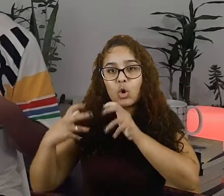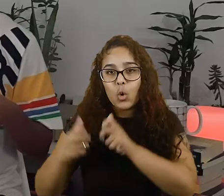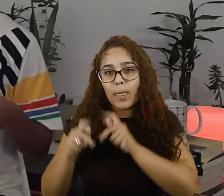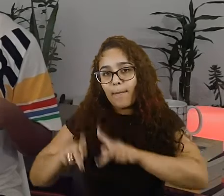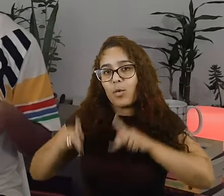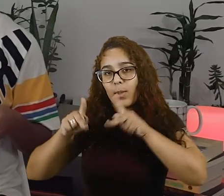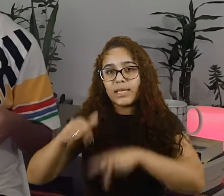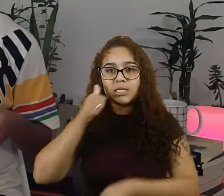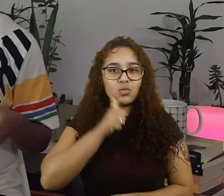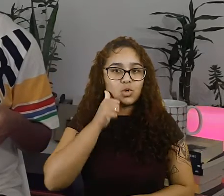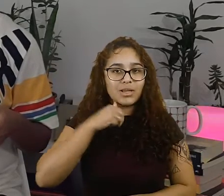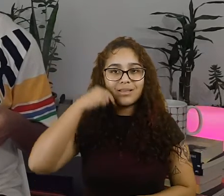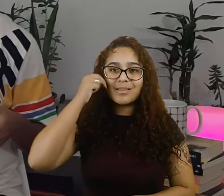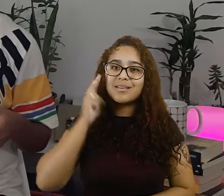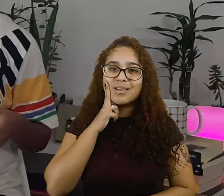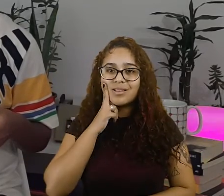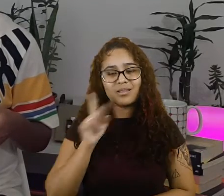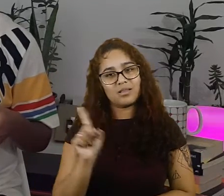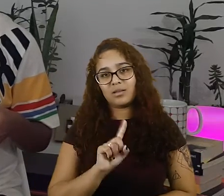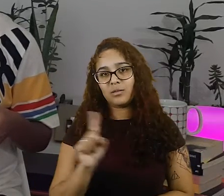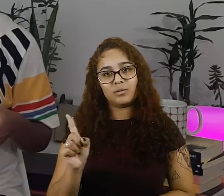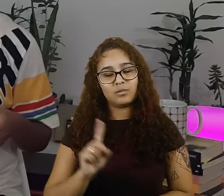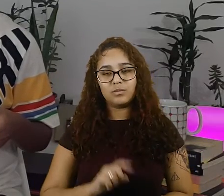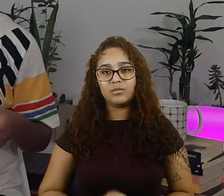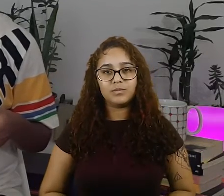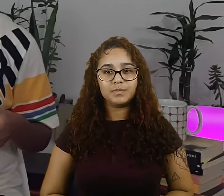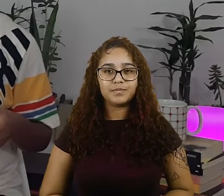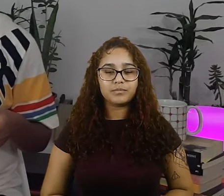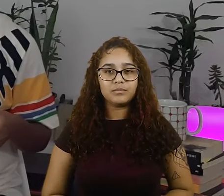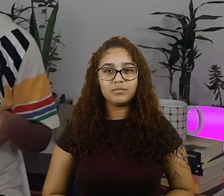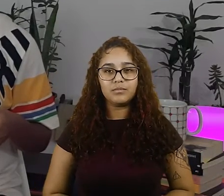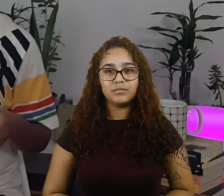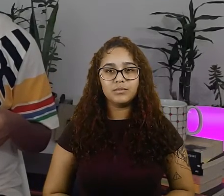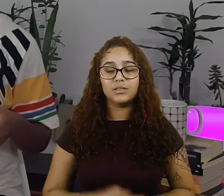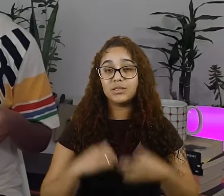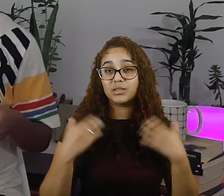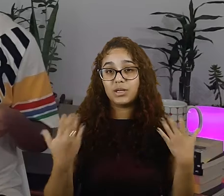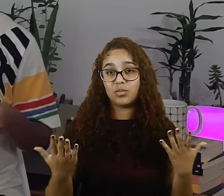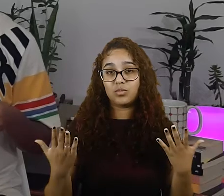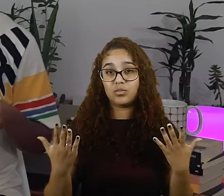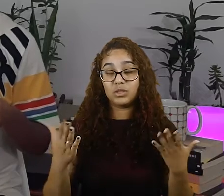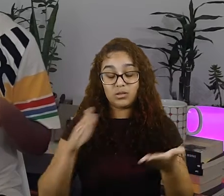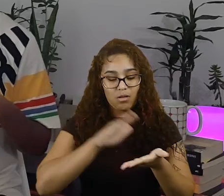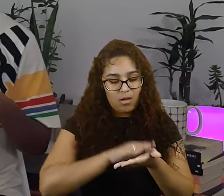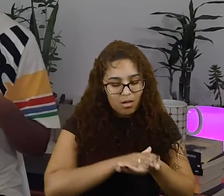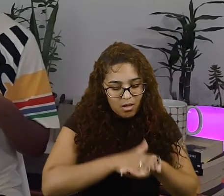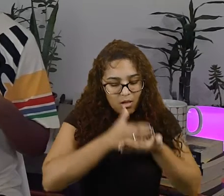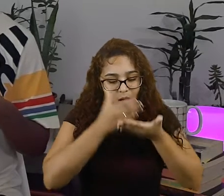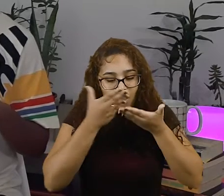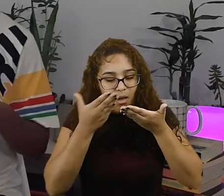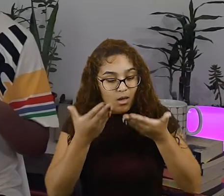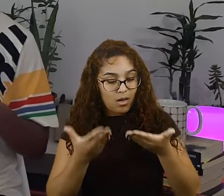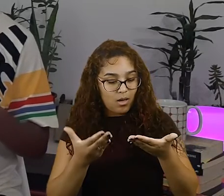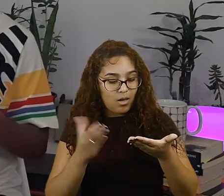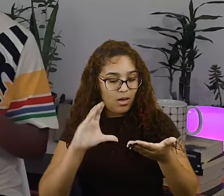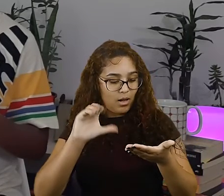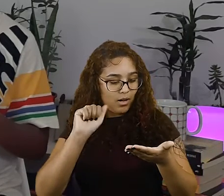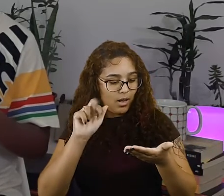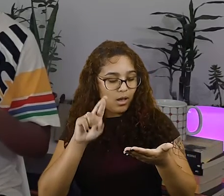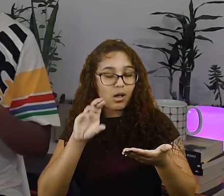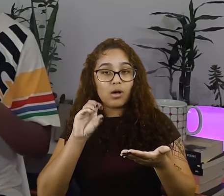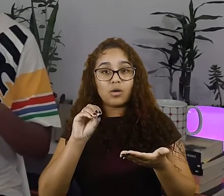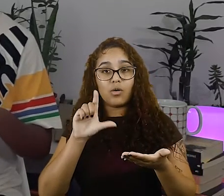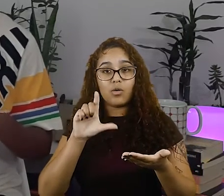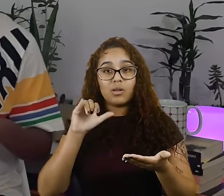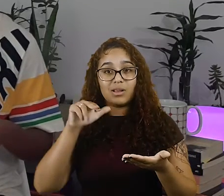Não são essas representações que a gente quer ouvir e saber sobre nós. Então, quando a gente hoje abre o livro